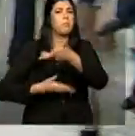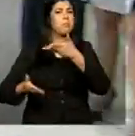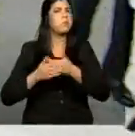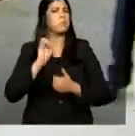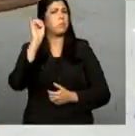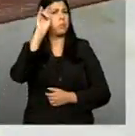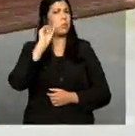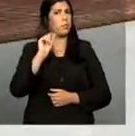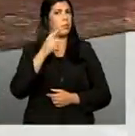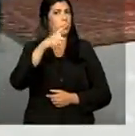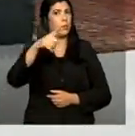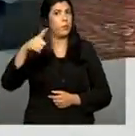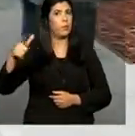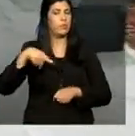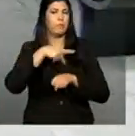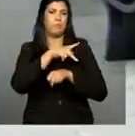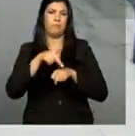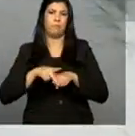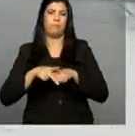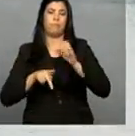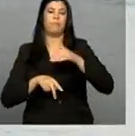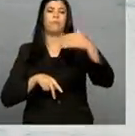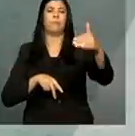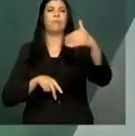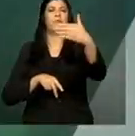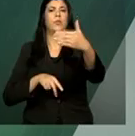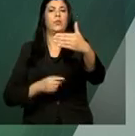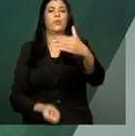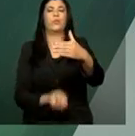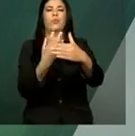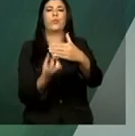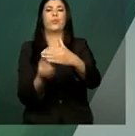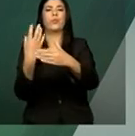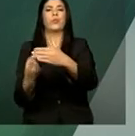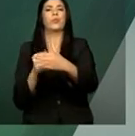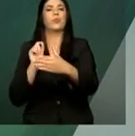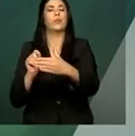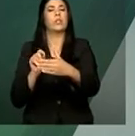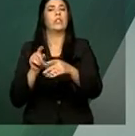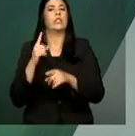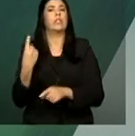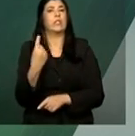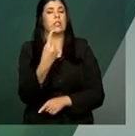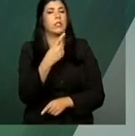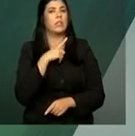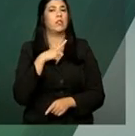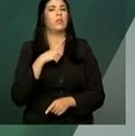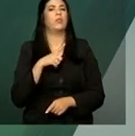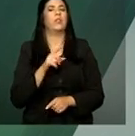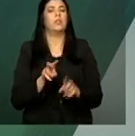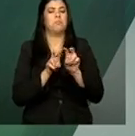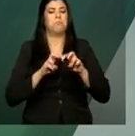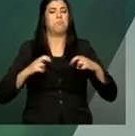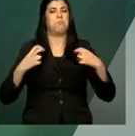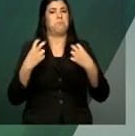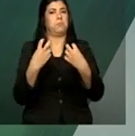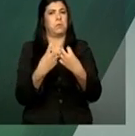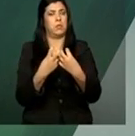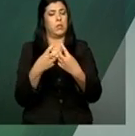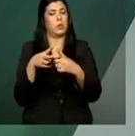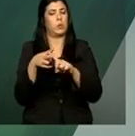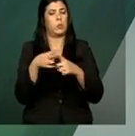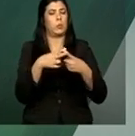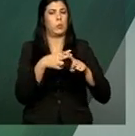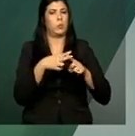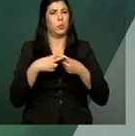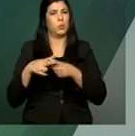enquanto outros organismos multilaterais nasceram a partir de uma lógica na qual os atores sentam em uma mesa e consertam entre si